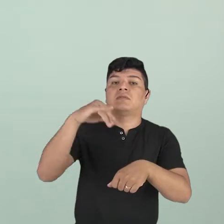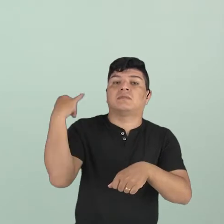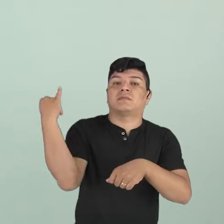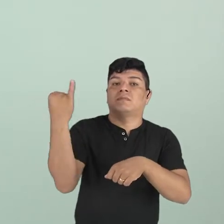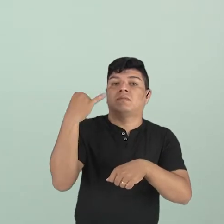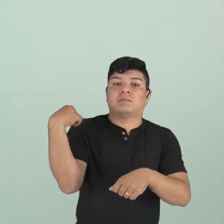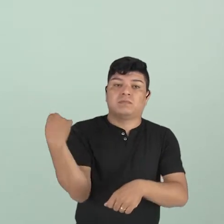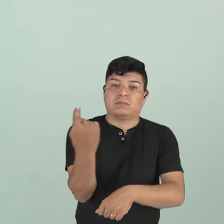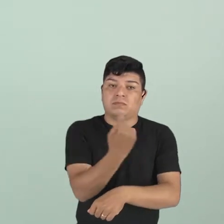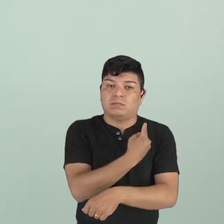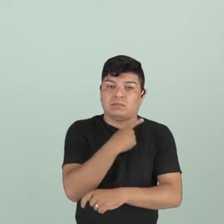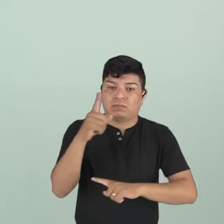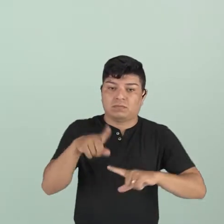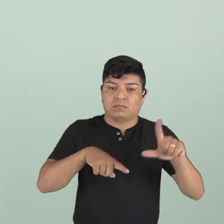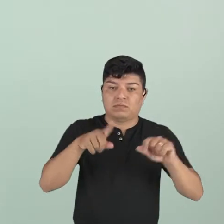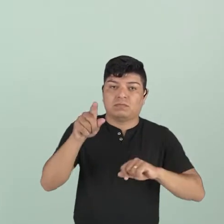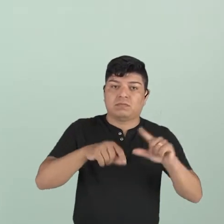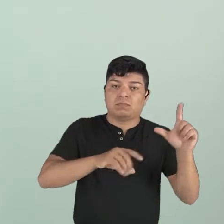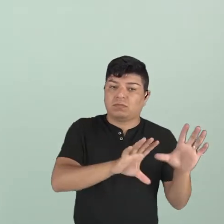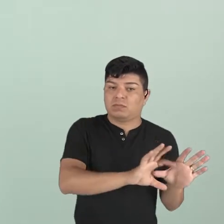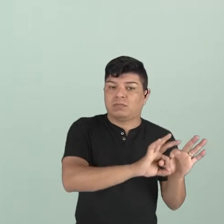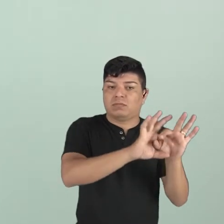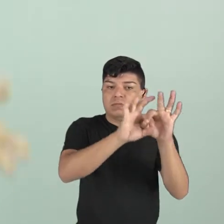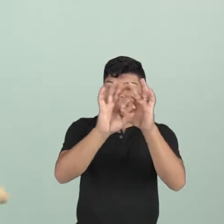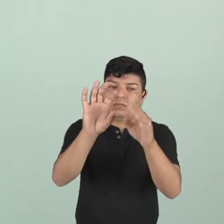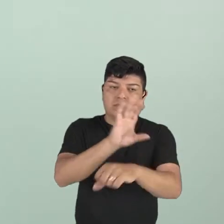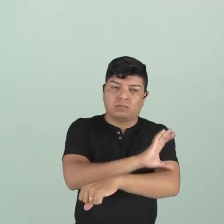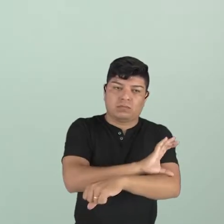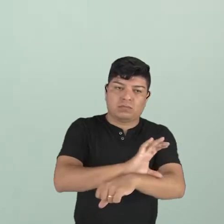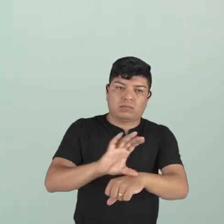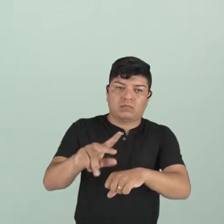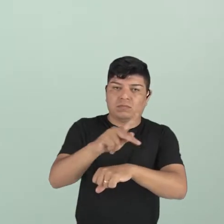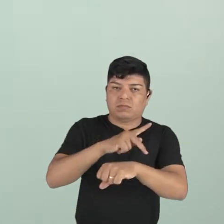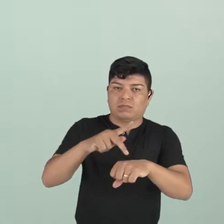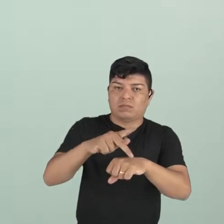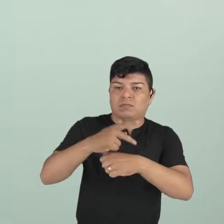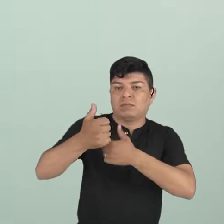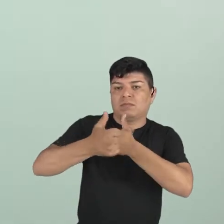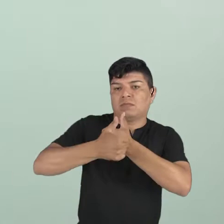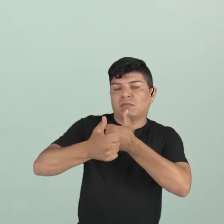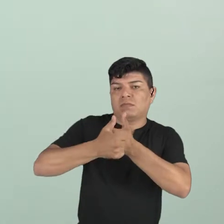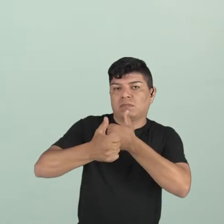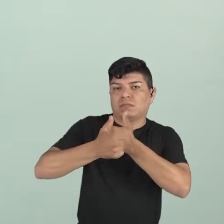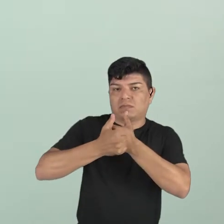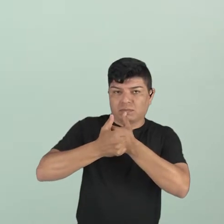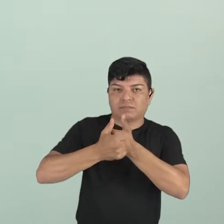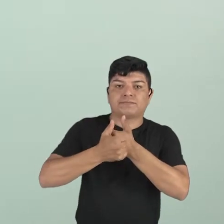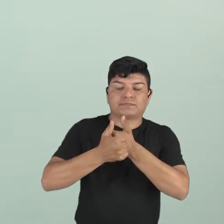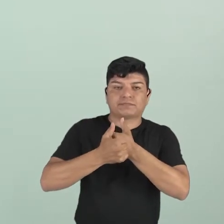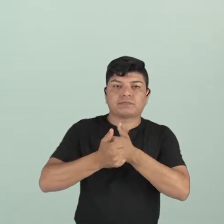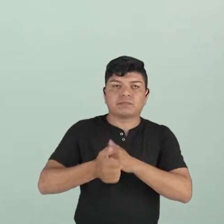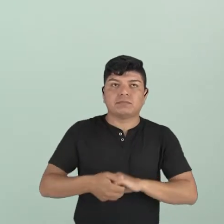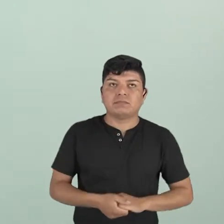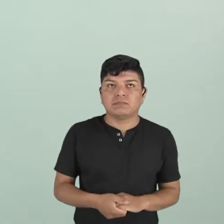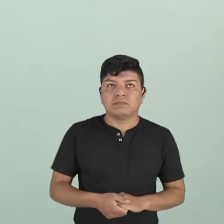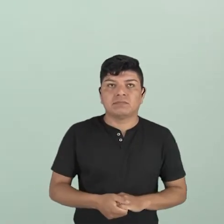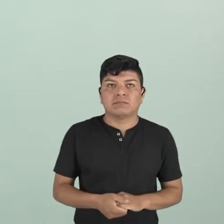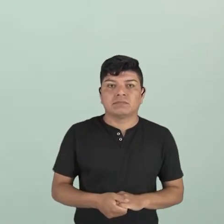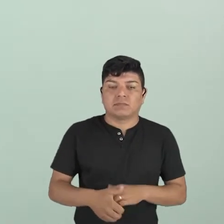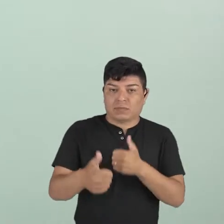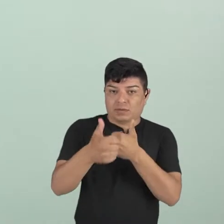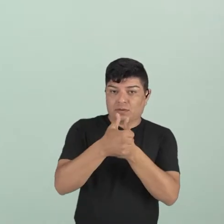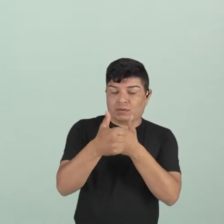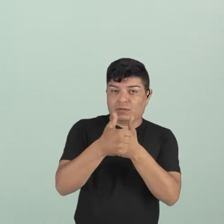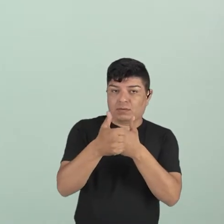Para nós aqui no Acre, né, o contexto cultural aqui dos nossos países vizinhos, né, mais próximo, mais cercano, digamos assim. Cercano,